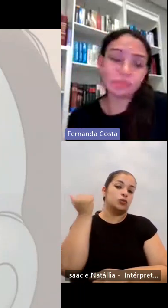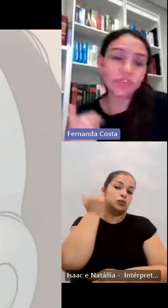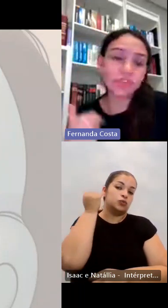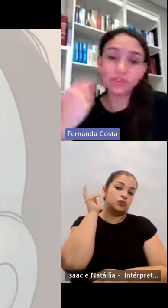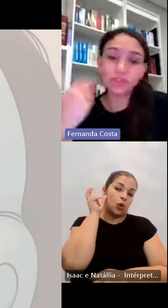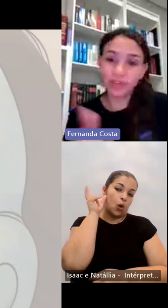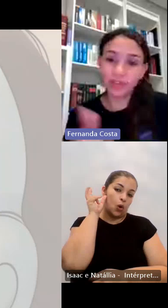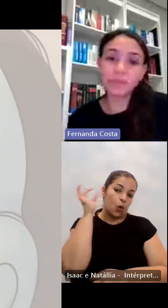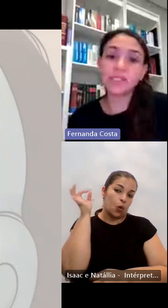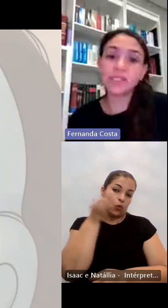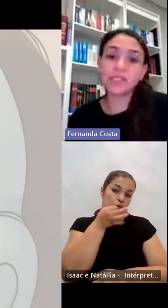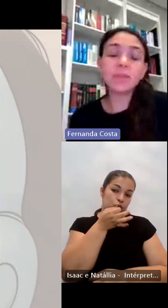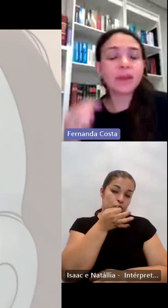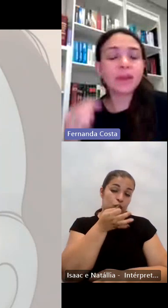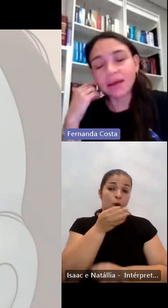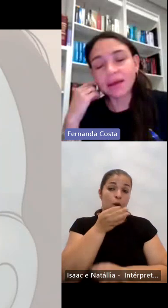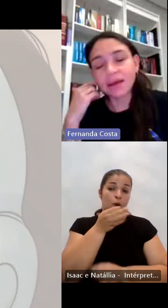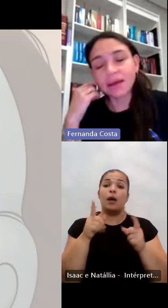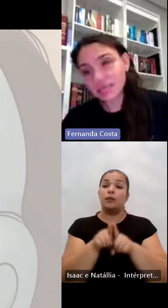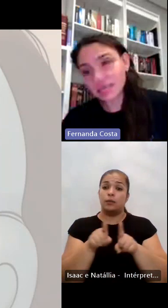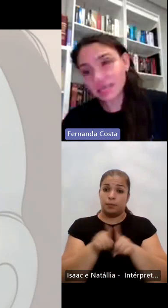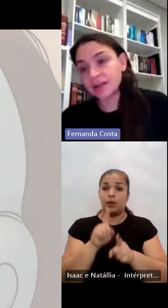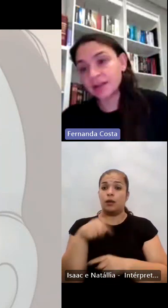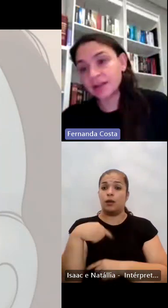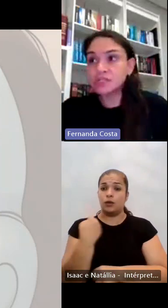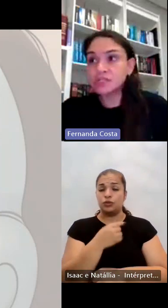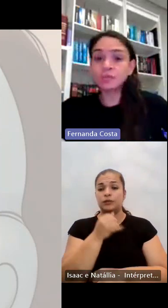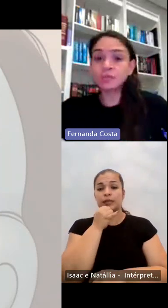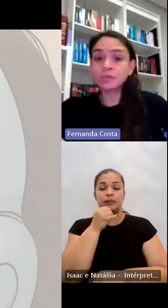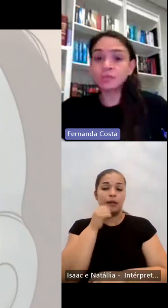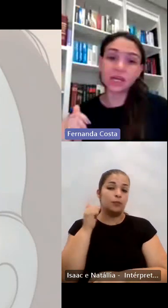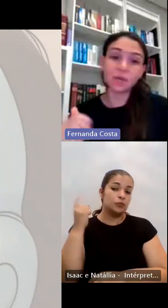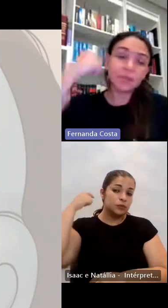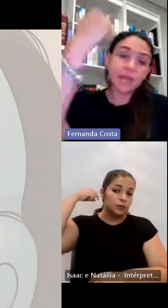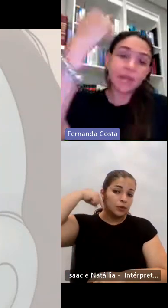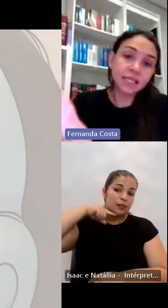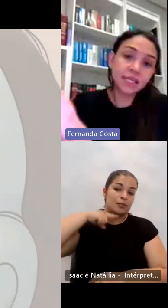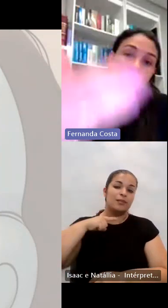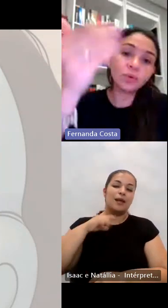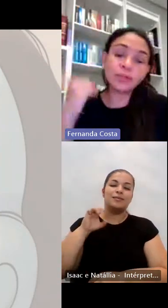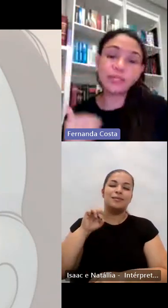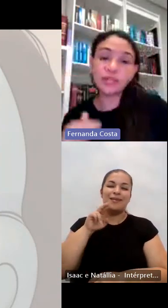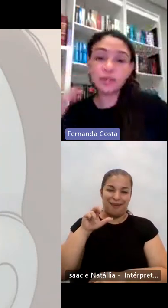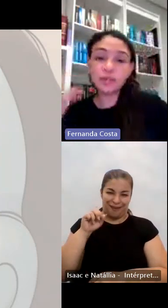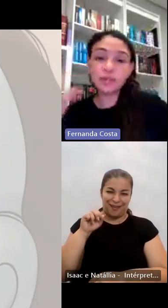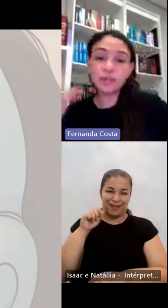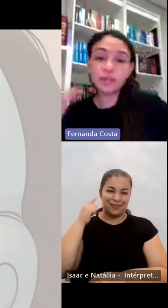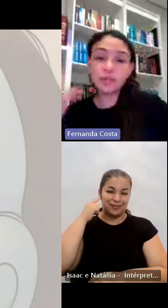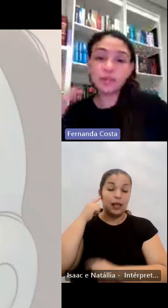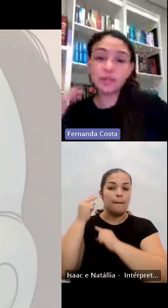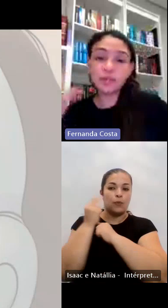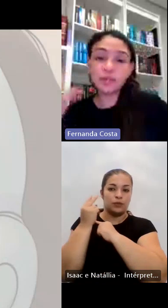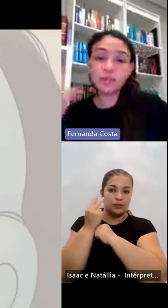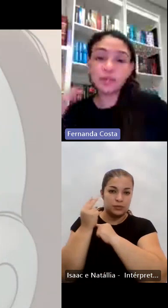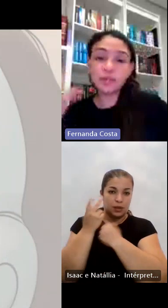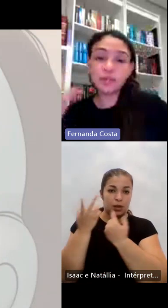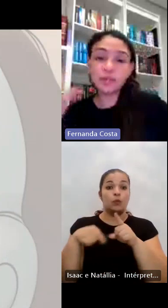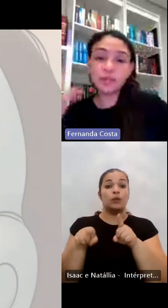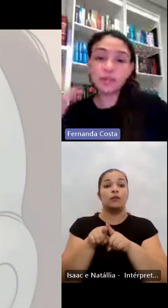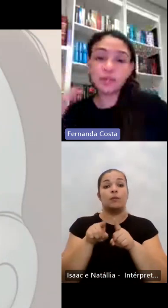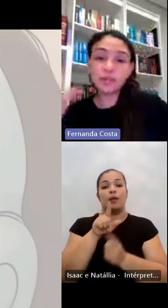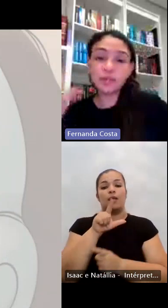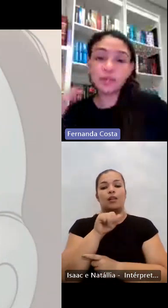aprofundar, a gente vê que, por exemplo, lá a cera, ela tem uma função de proteção. Aqui, o labirinto, ele tem uma função de